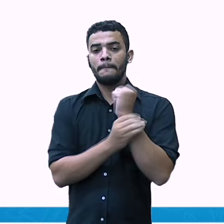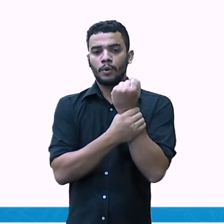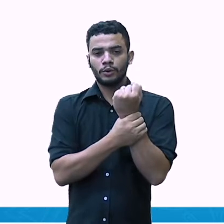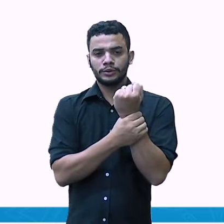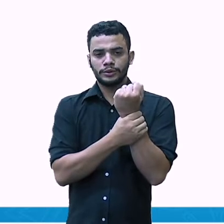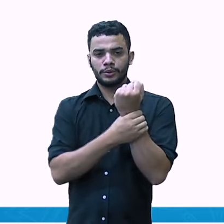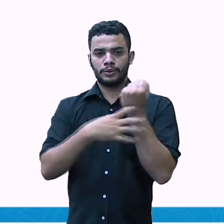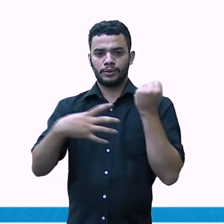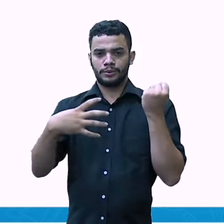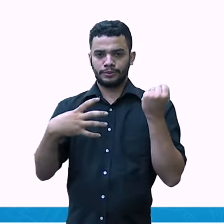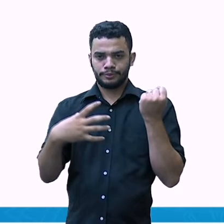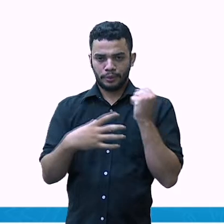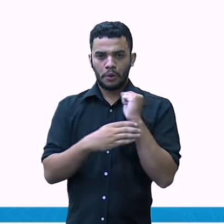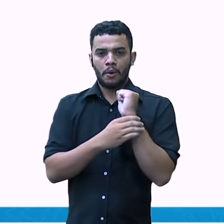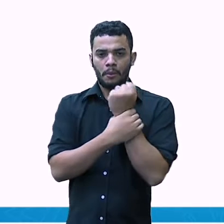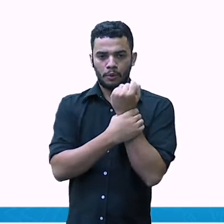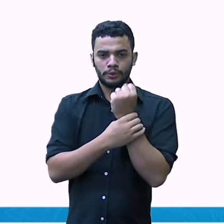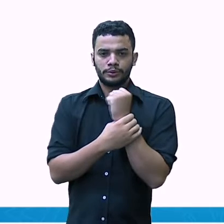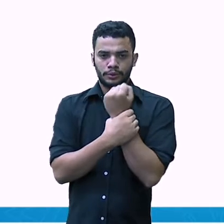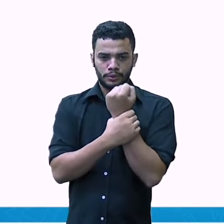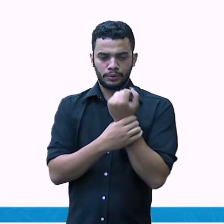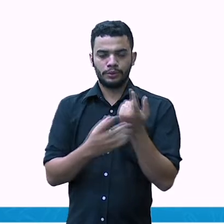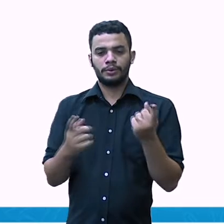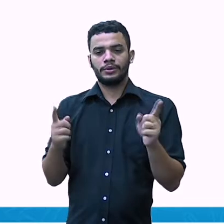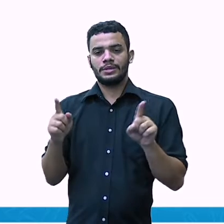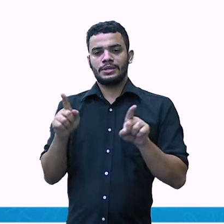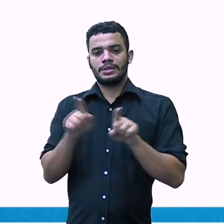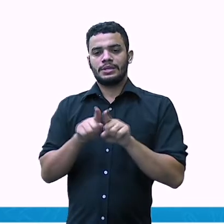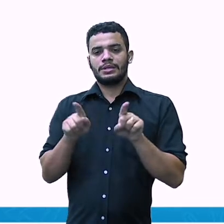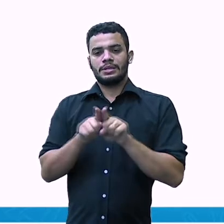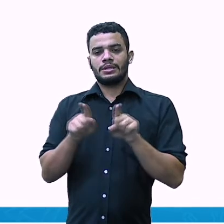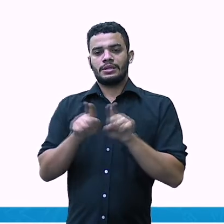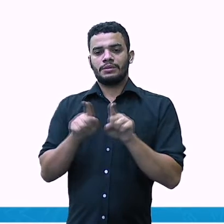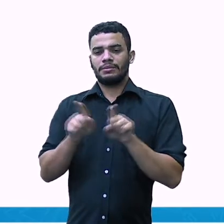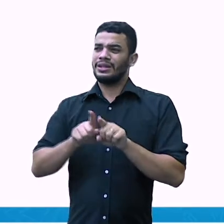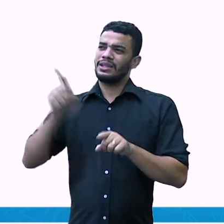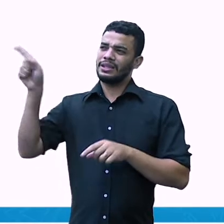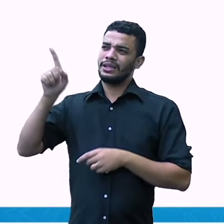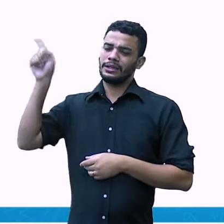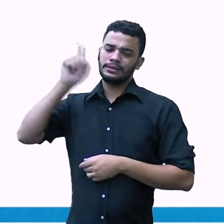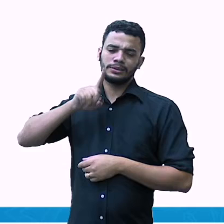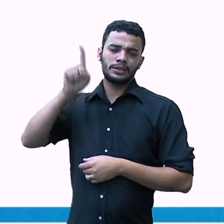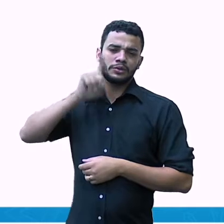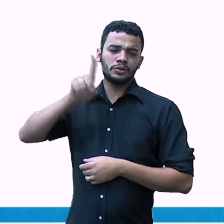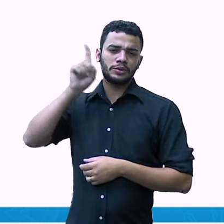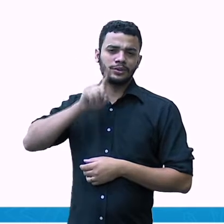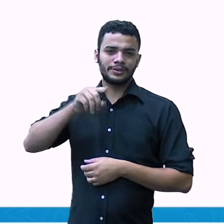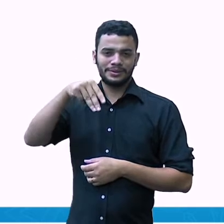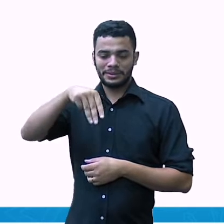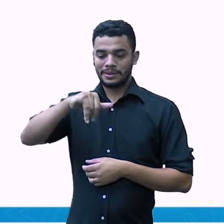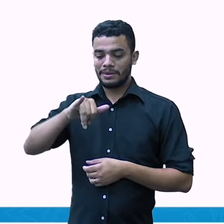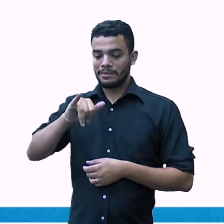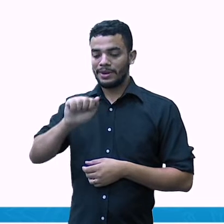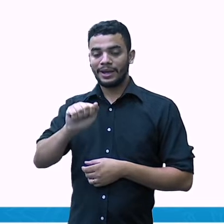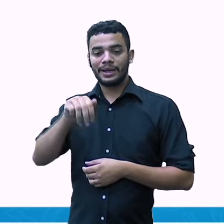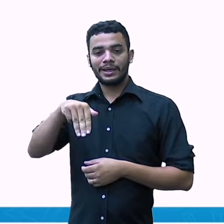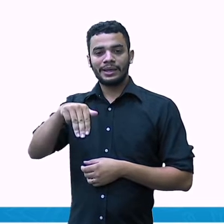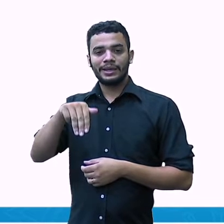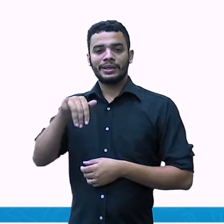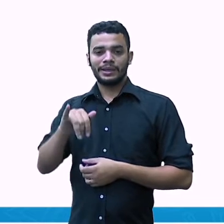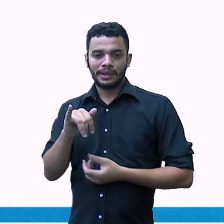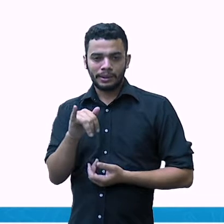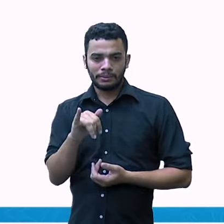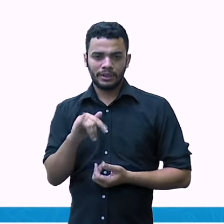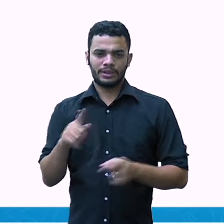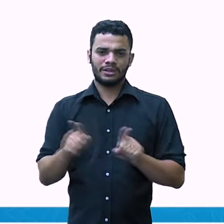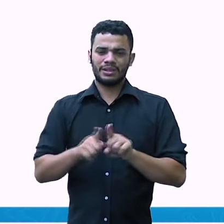nome desses lugares aqui, não é mesmo? Tanto aqui no Brasil, como nos Estados Unidos e no México. São